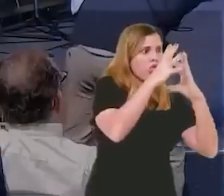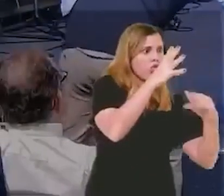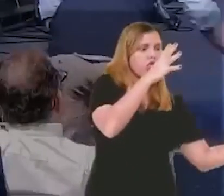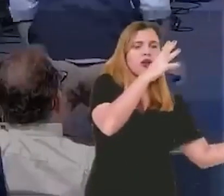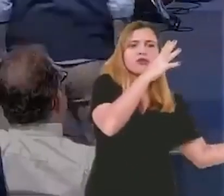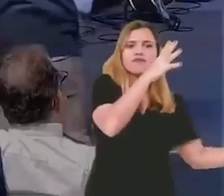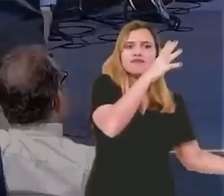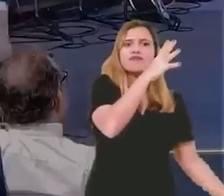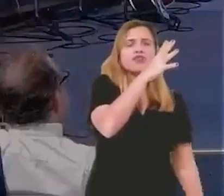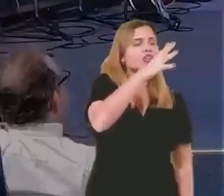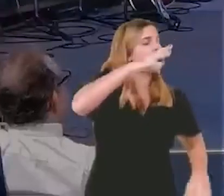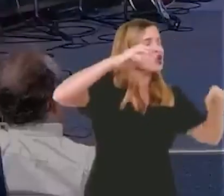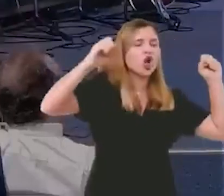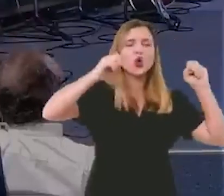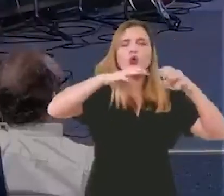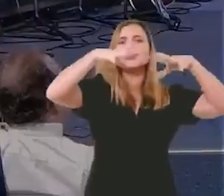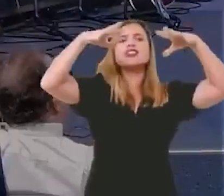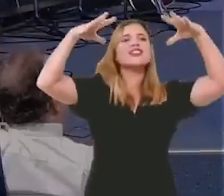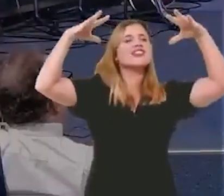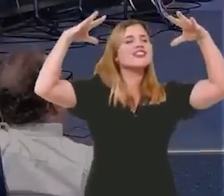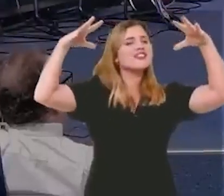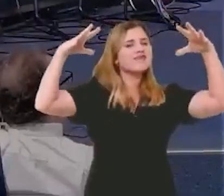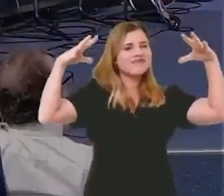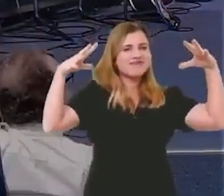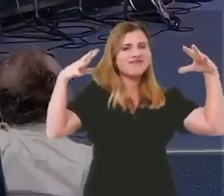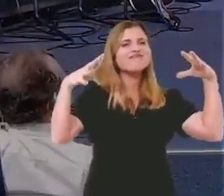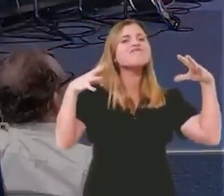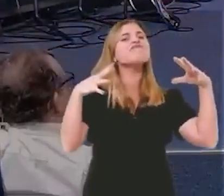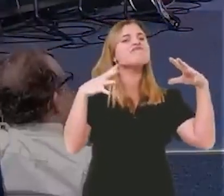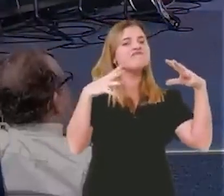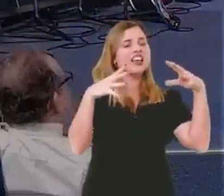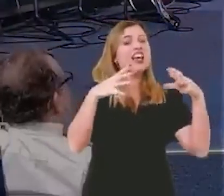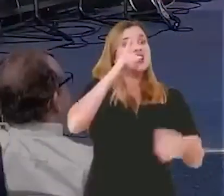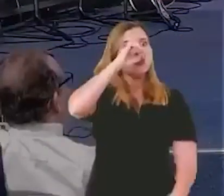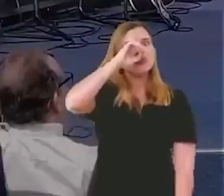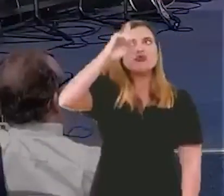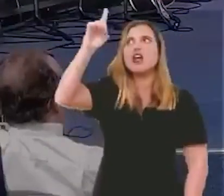aquele que é o vitorioso em todas as causas.